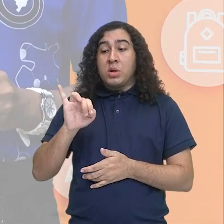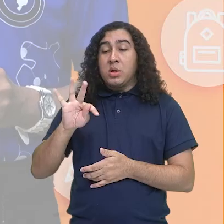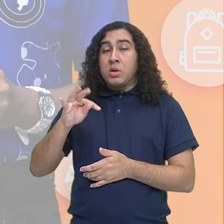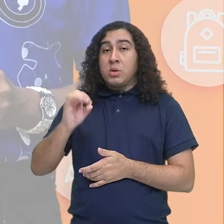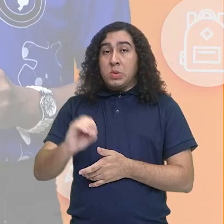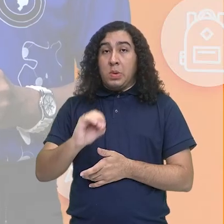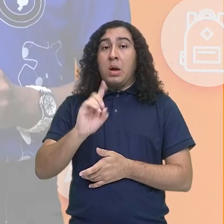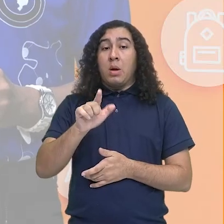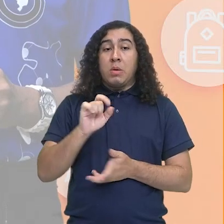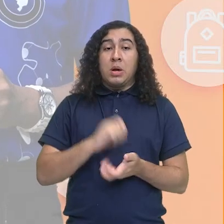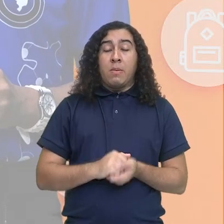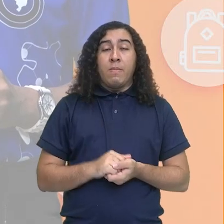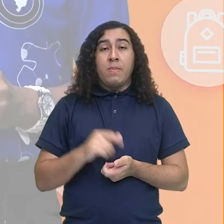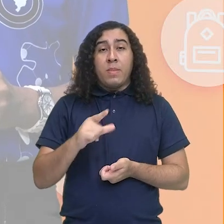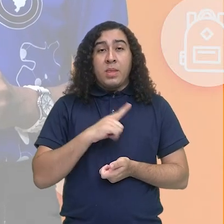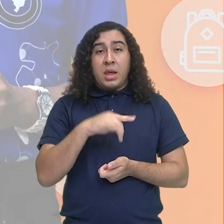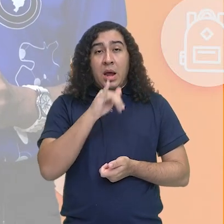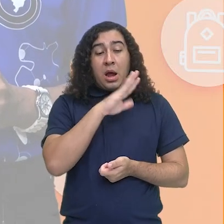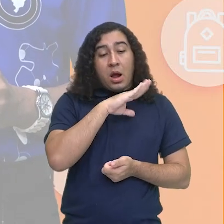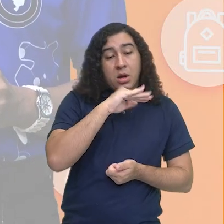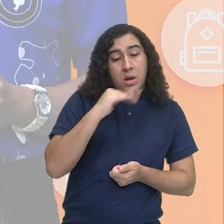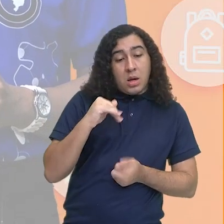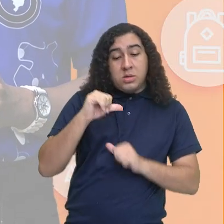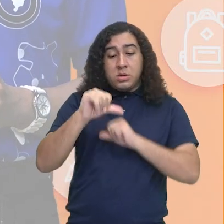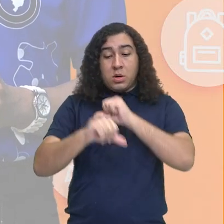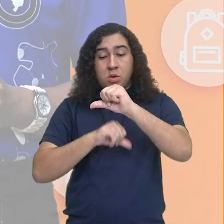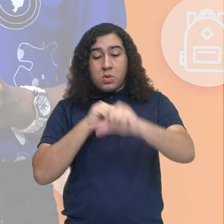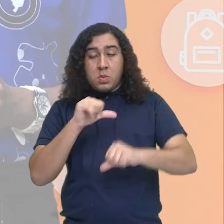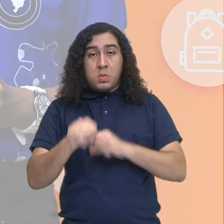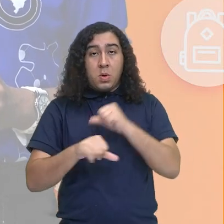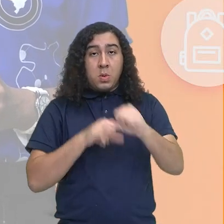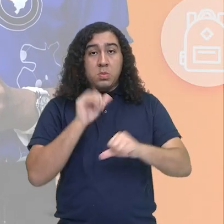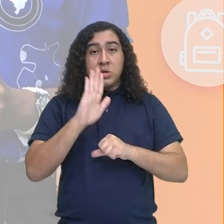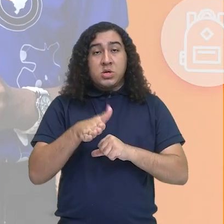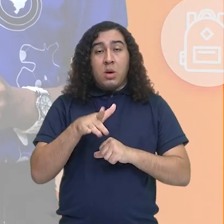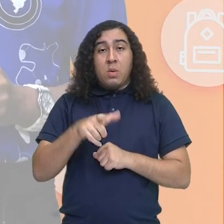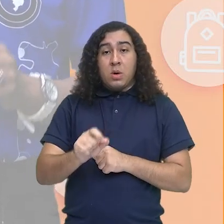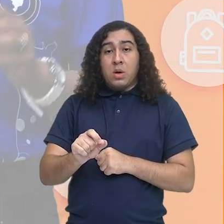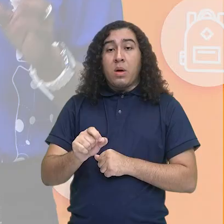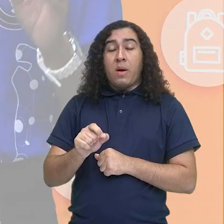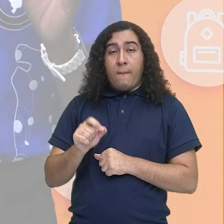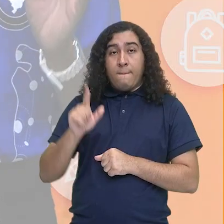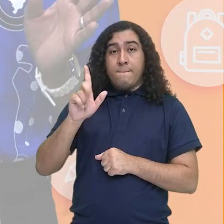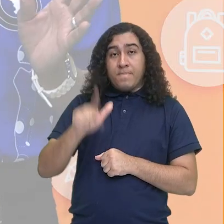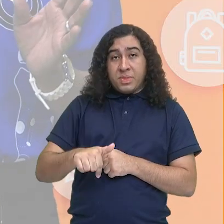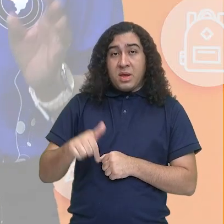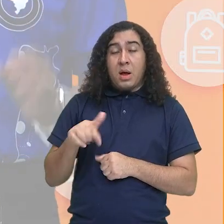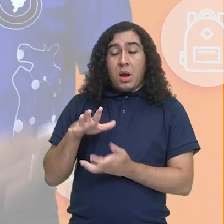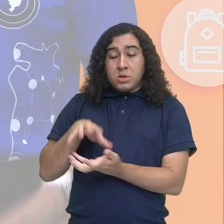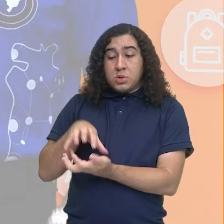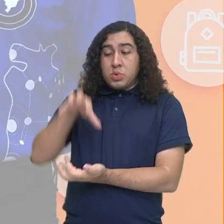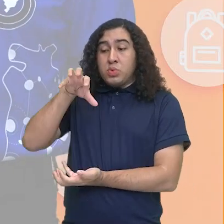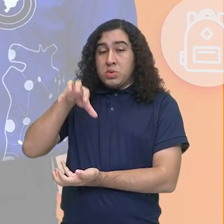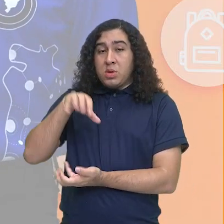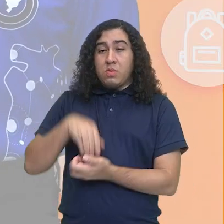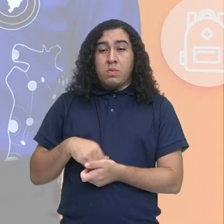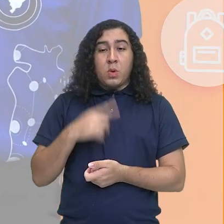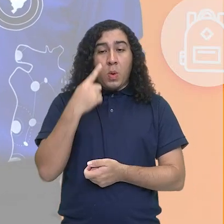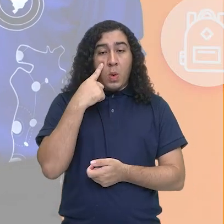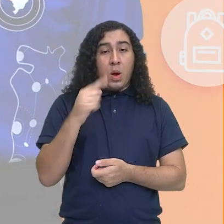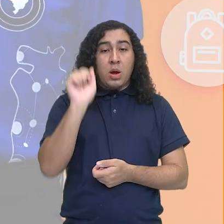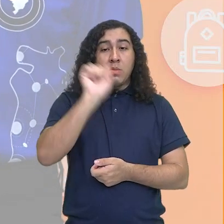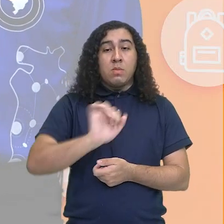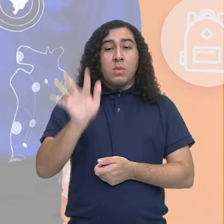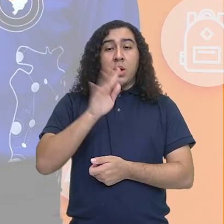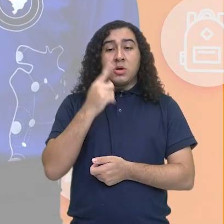passagem da fase da infância, né, daquela fase de criança, para a fase adulta. Olha aqui a